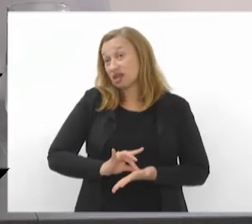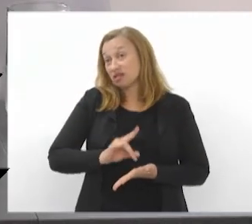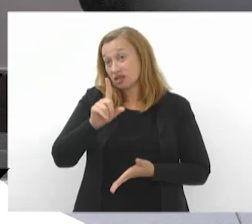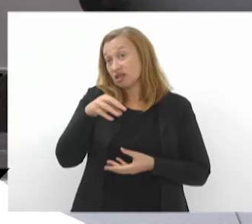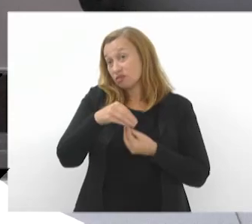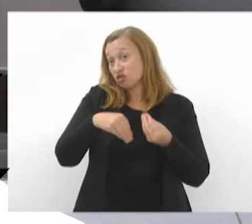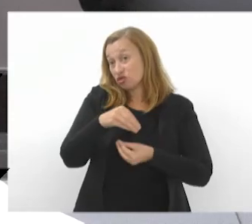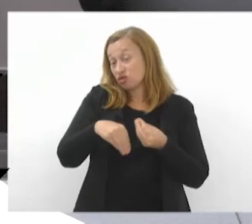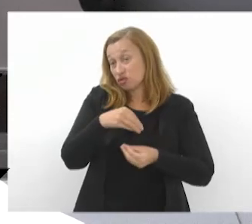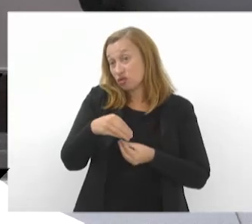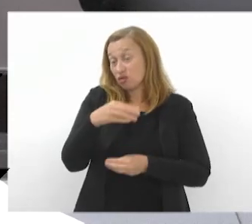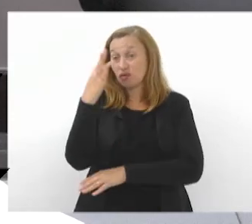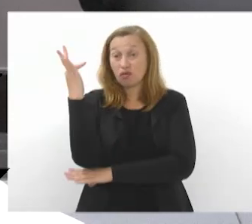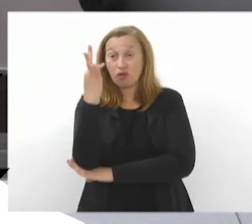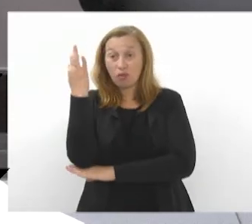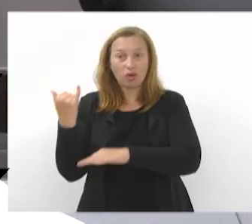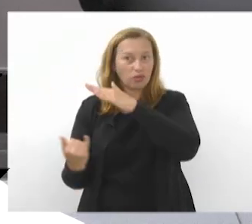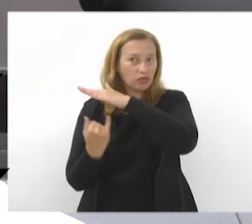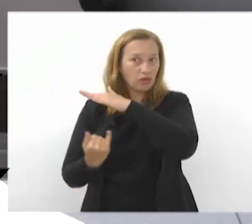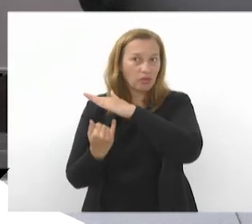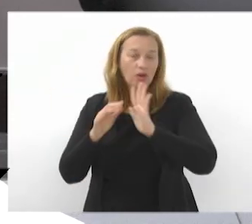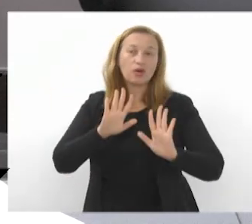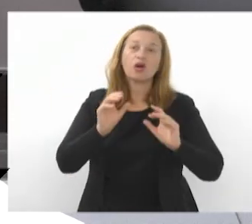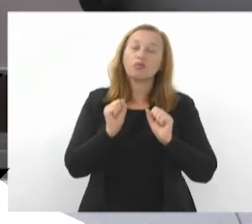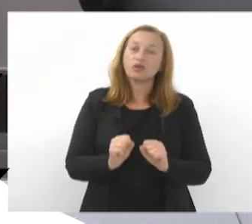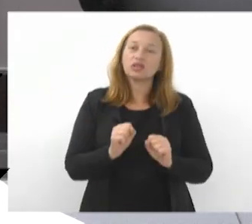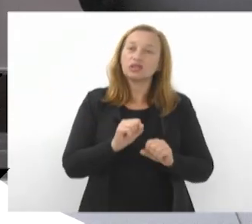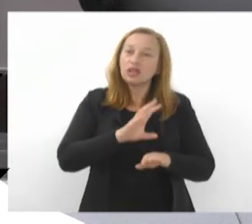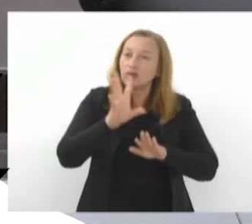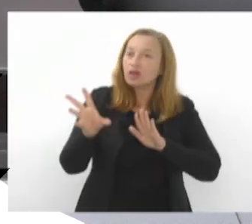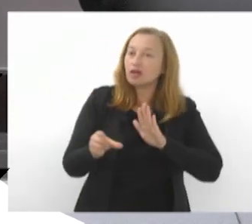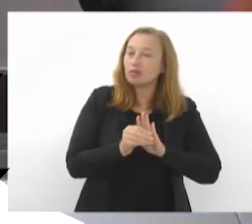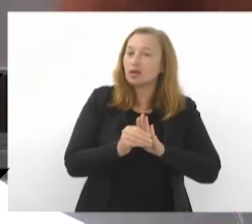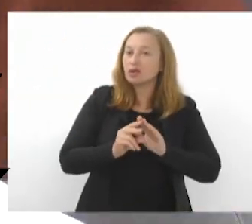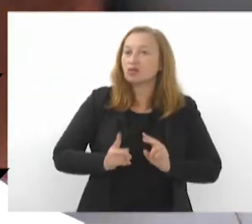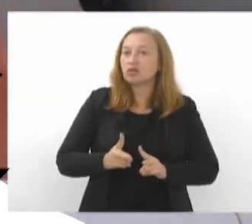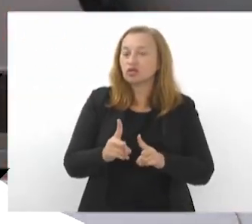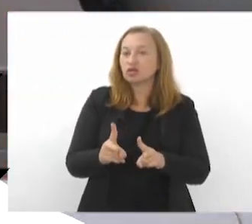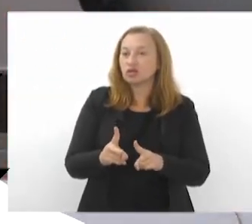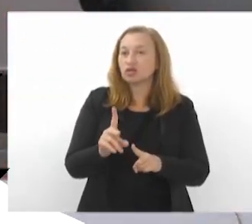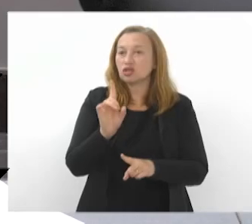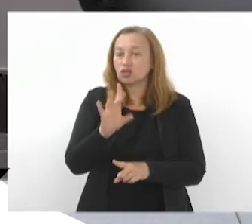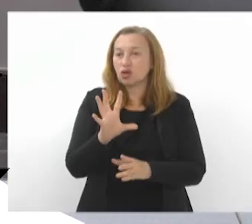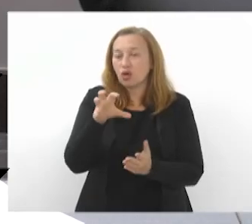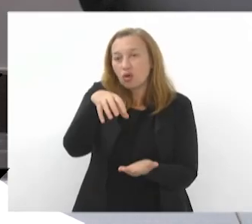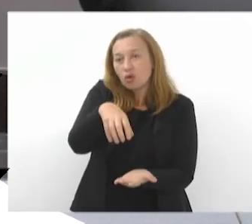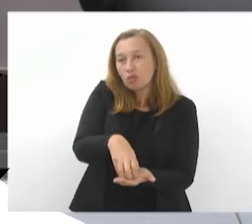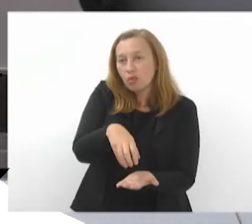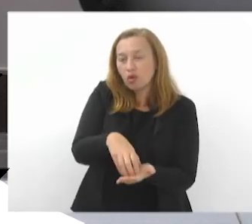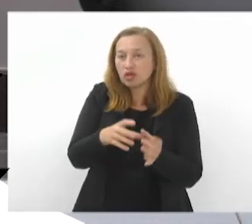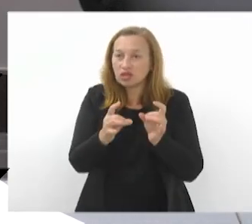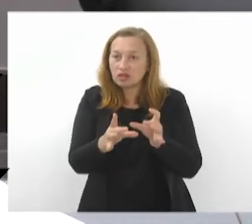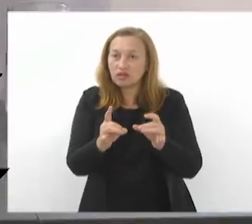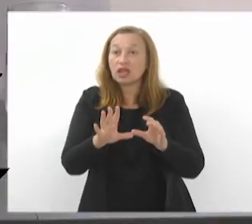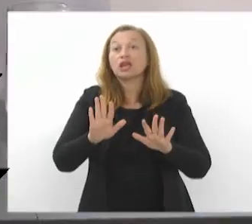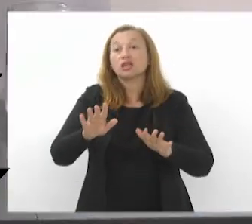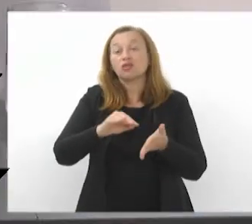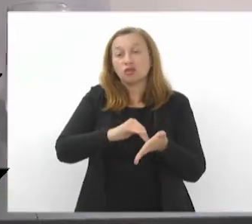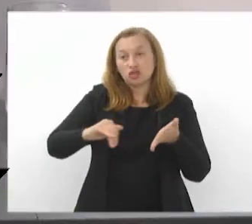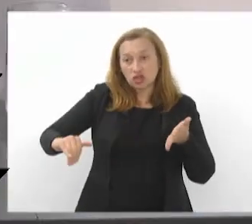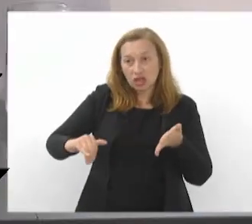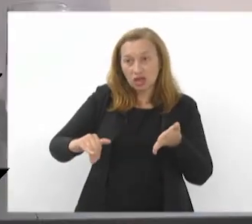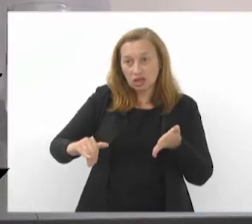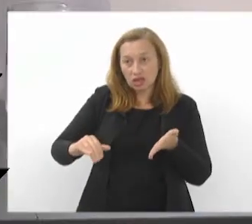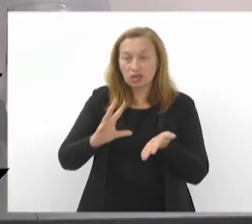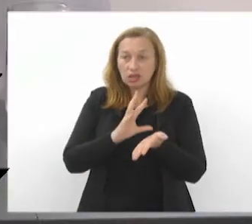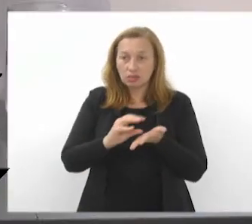misturando formal com informal. É isso. Podia ter uma emenda supressiva mantendo só o polo comercial. Eu vou tirar então de pauta, como sou o relator,